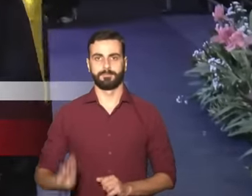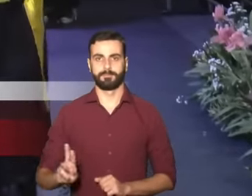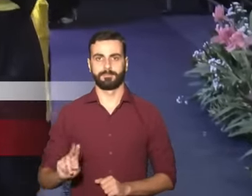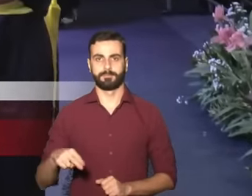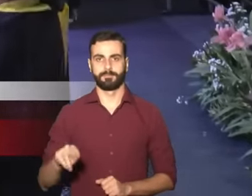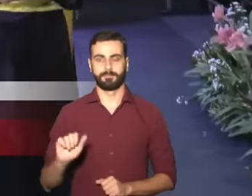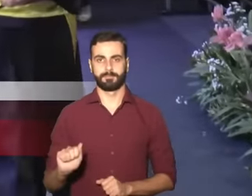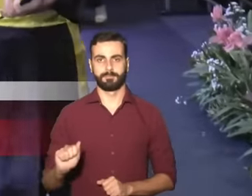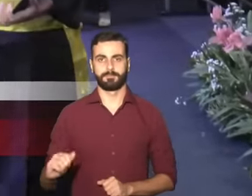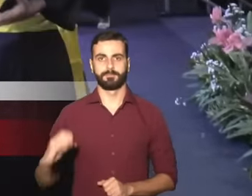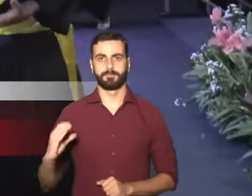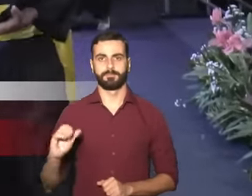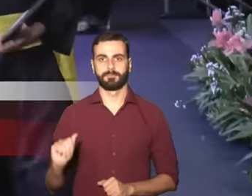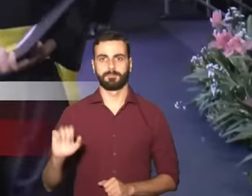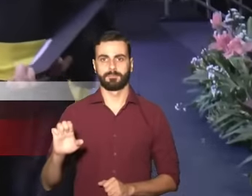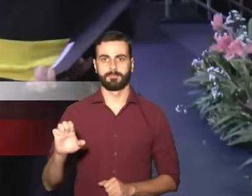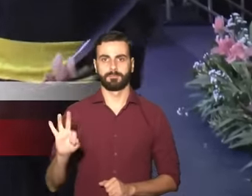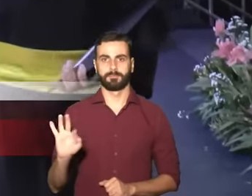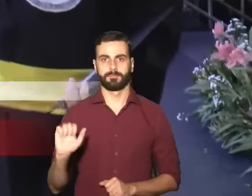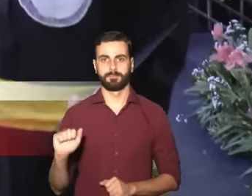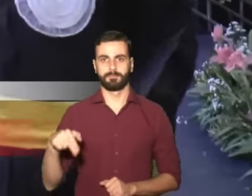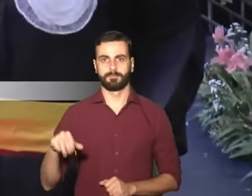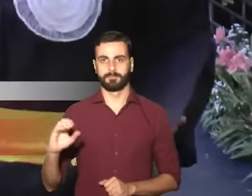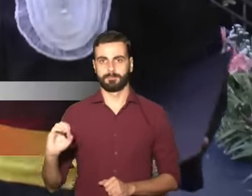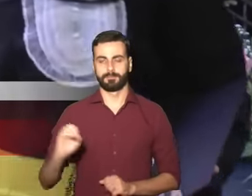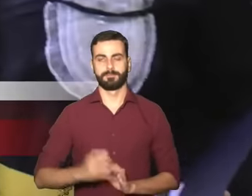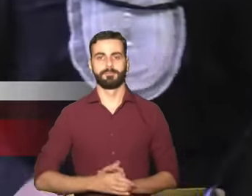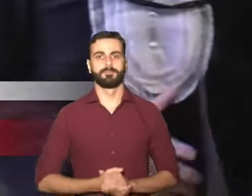Bruna Caetano de Freitas.